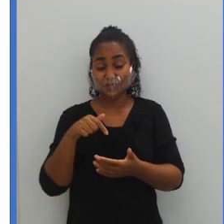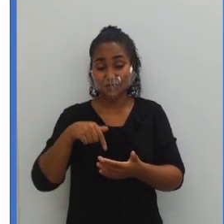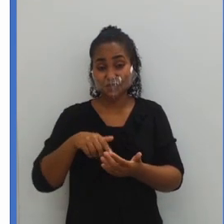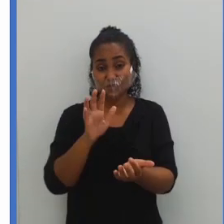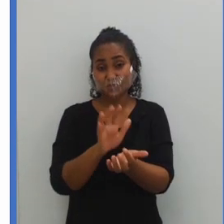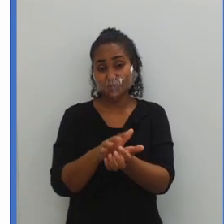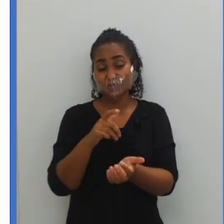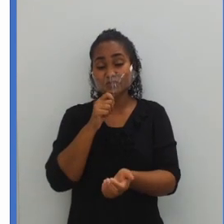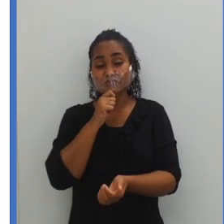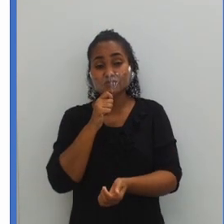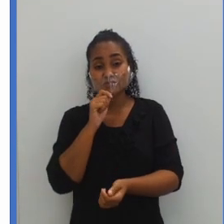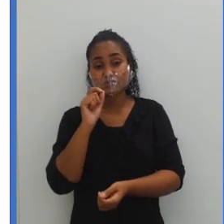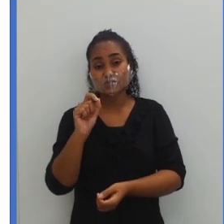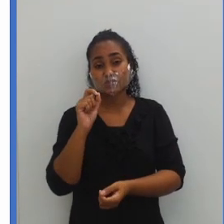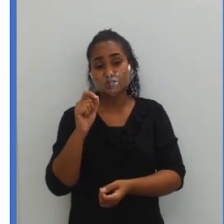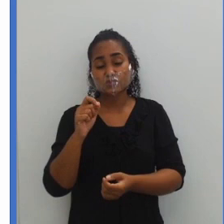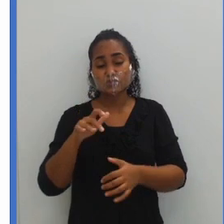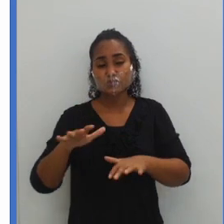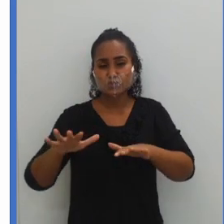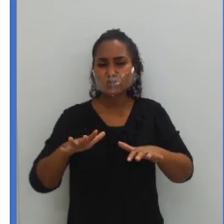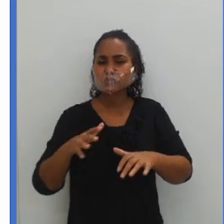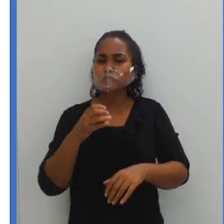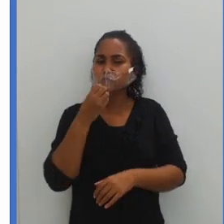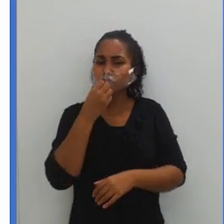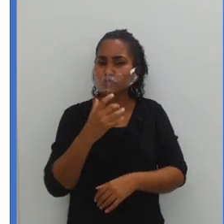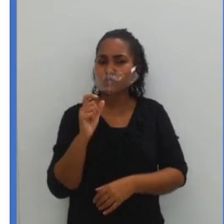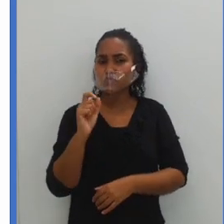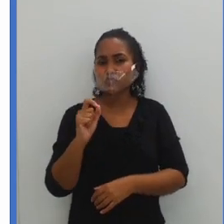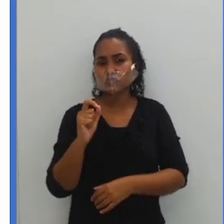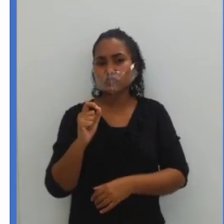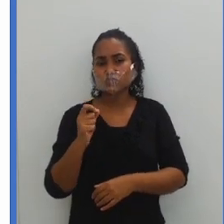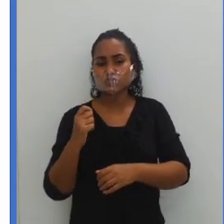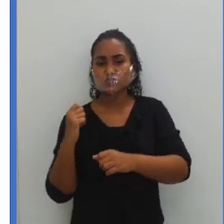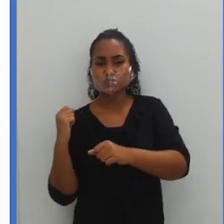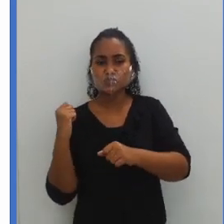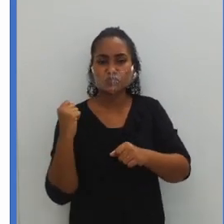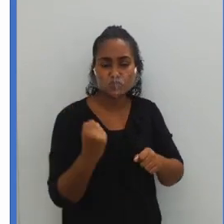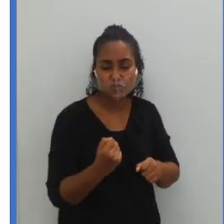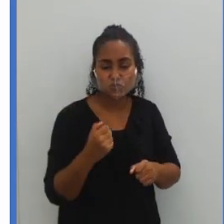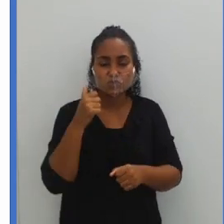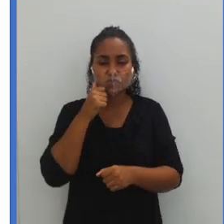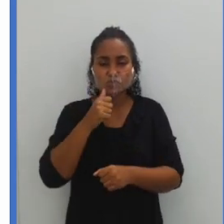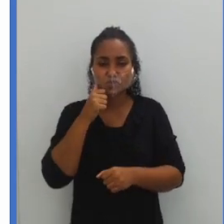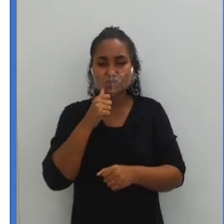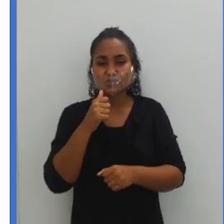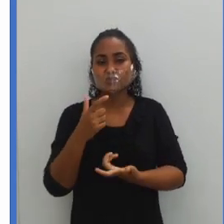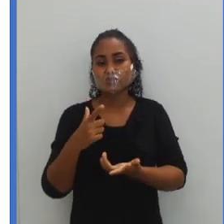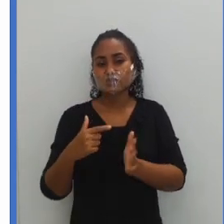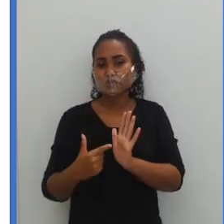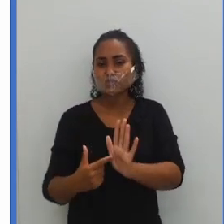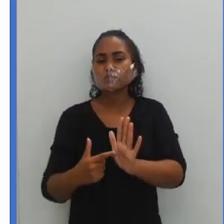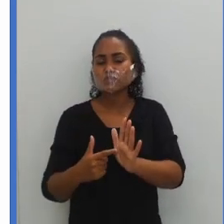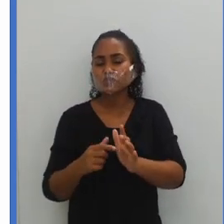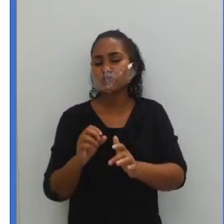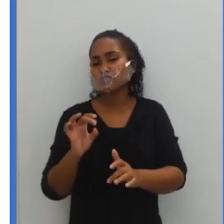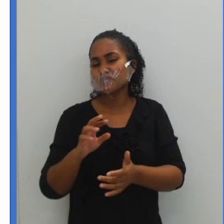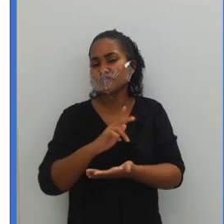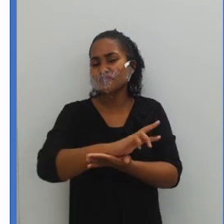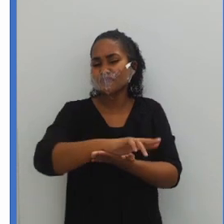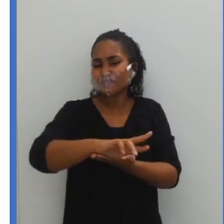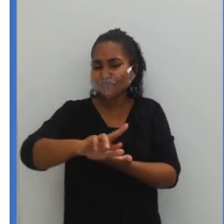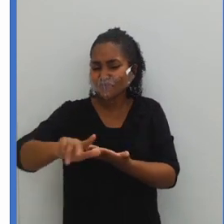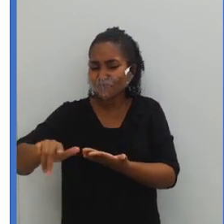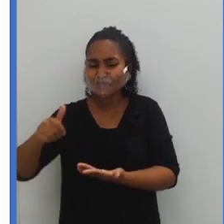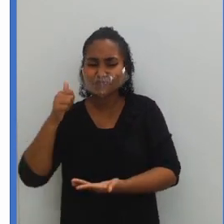em Pernambuco, a gente tem um movimento bem legal que é o movimento Jiu-Jitsu Feminino em Pernambuco Sem Bandeiras, ou seja,